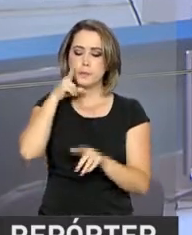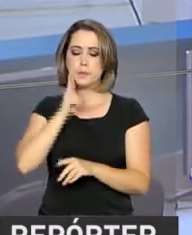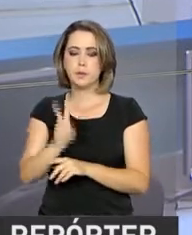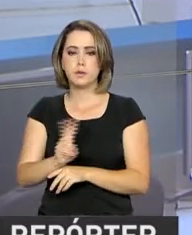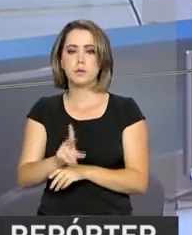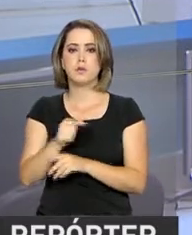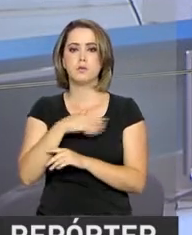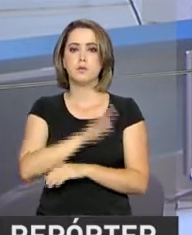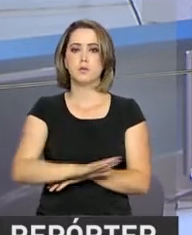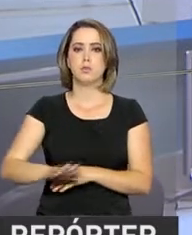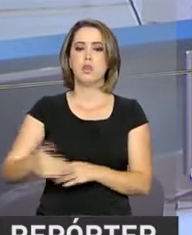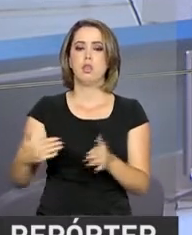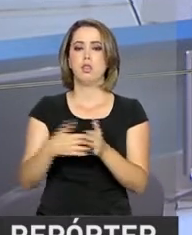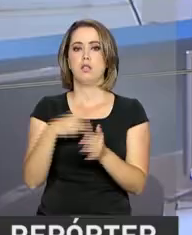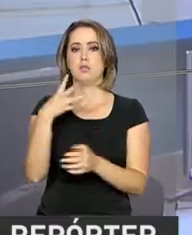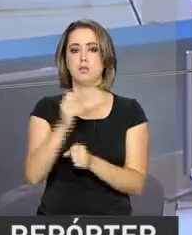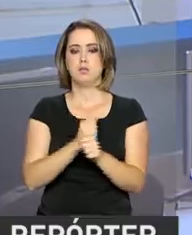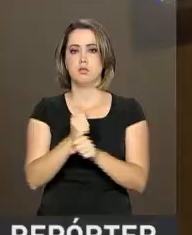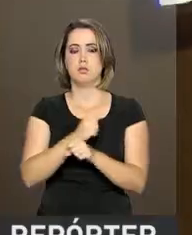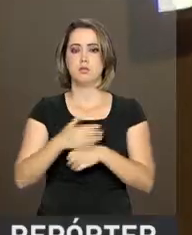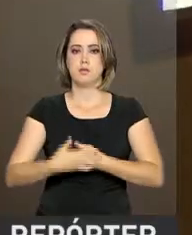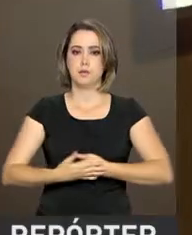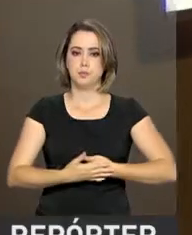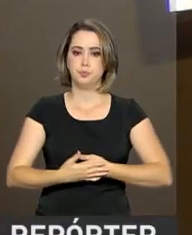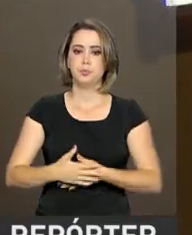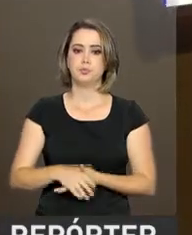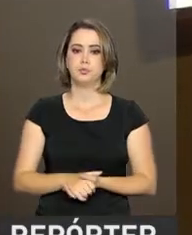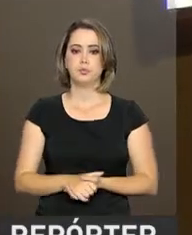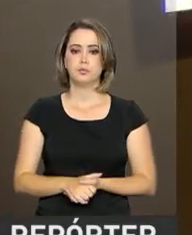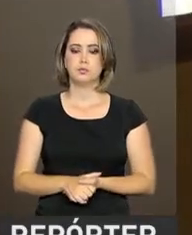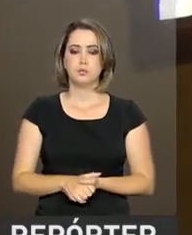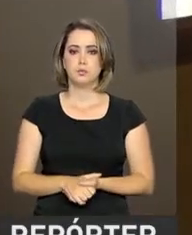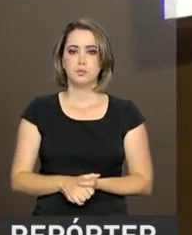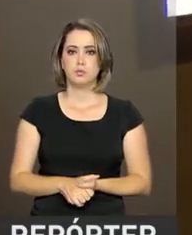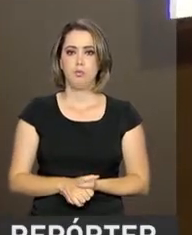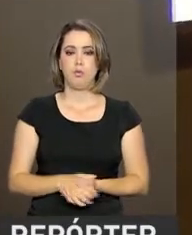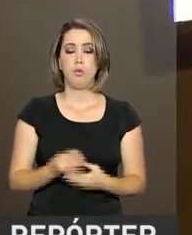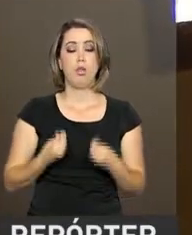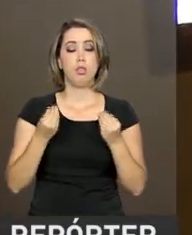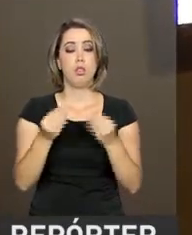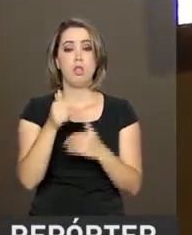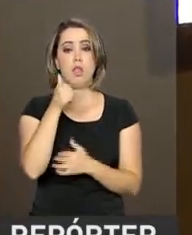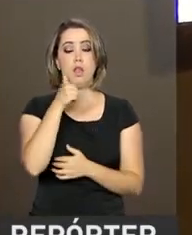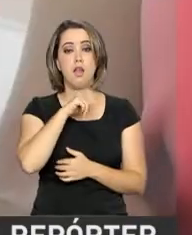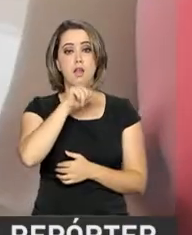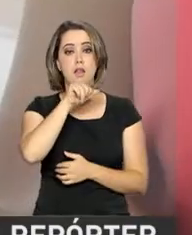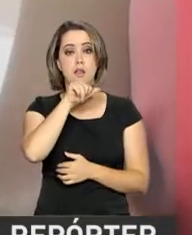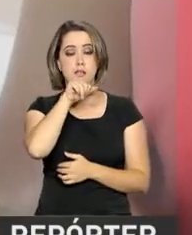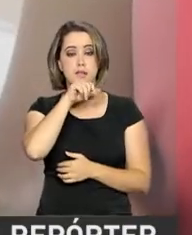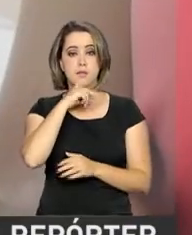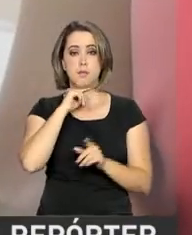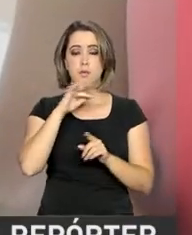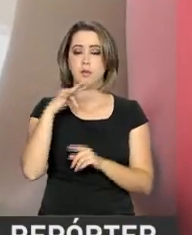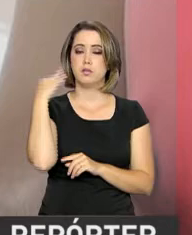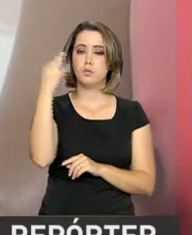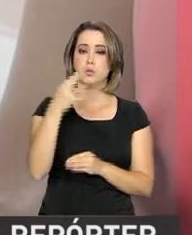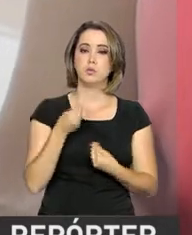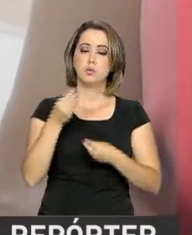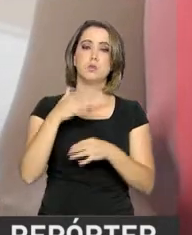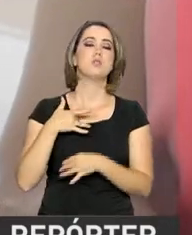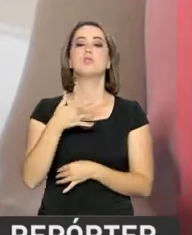até os 3 anos garantir às futuras mamães mais saúde na gestão a ação